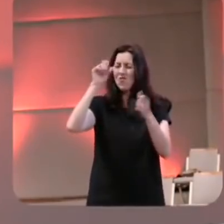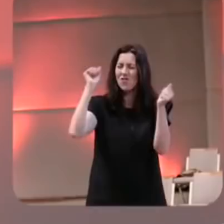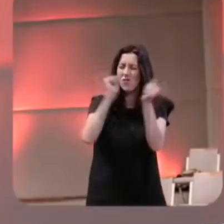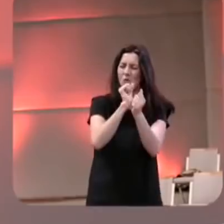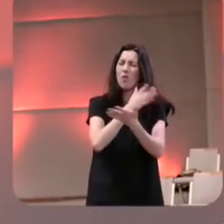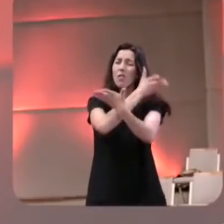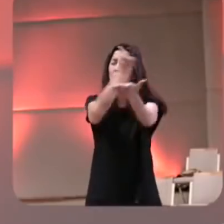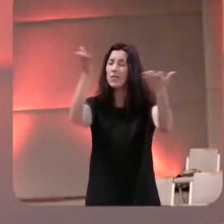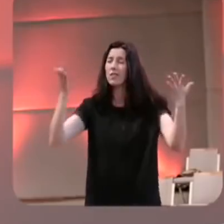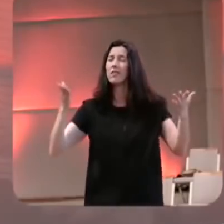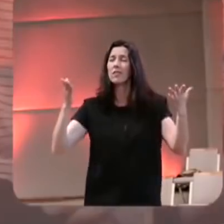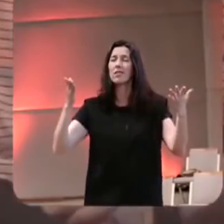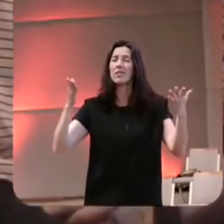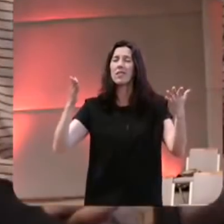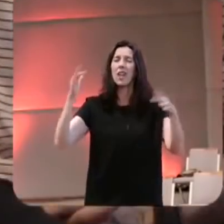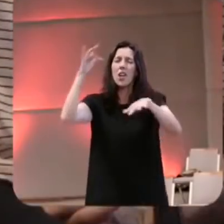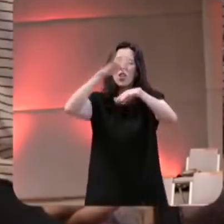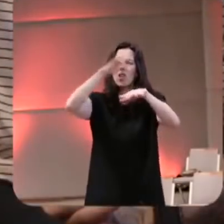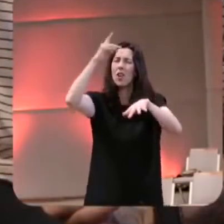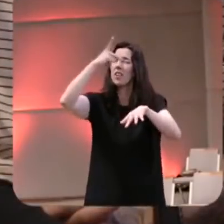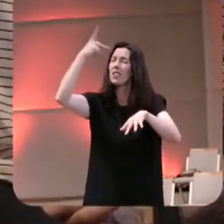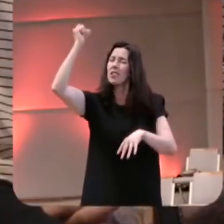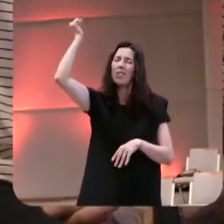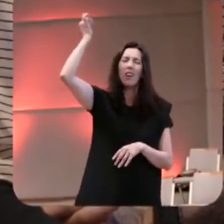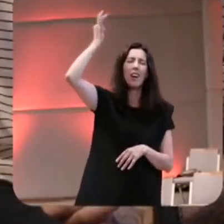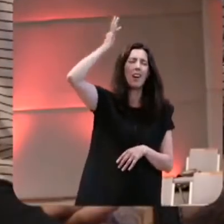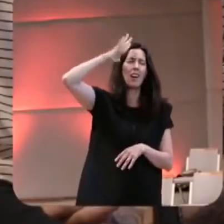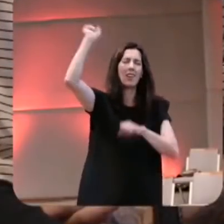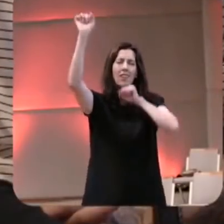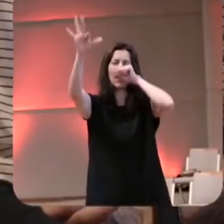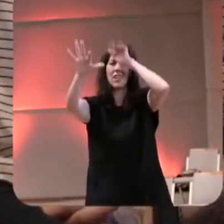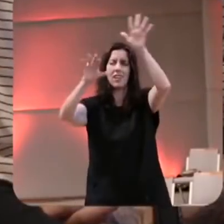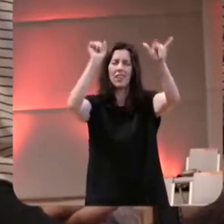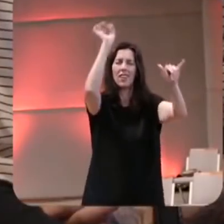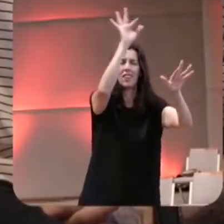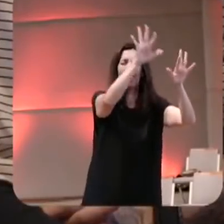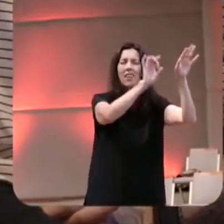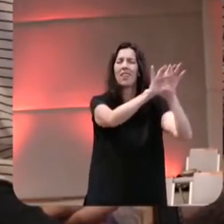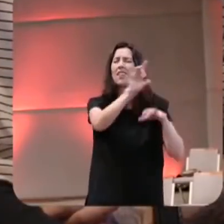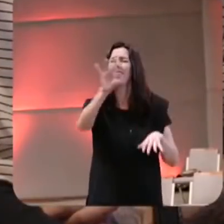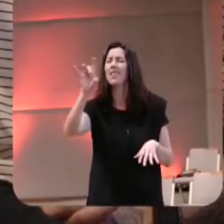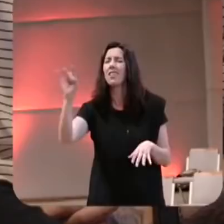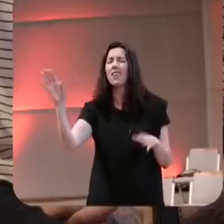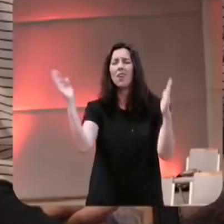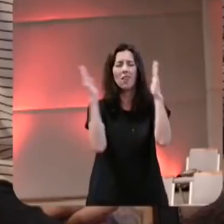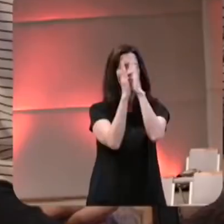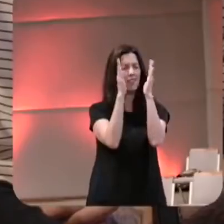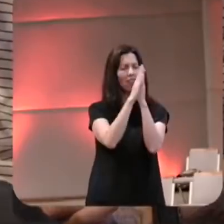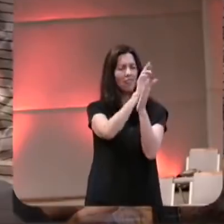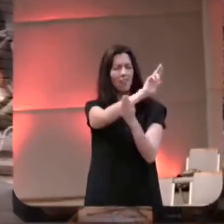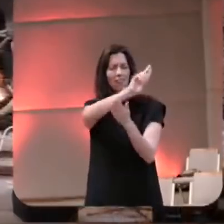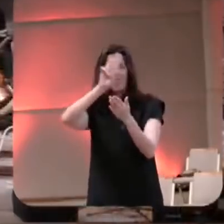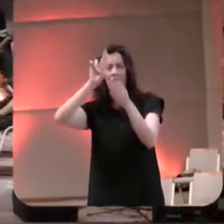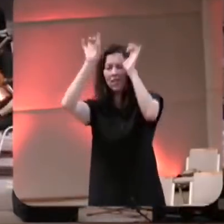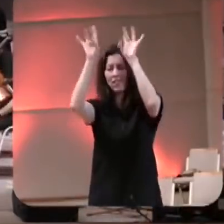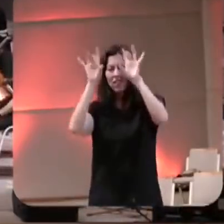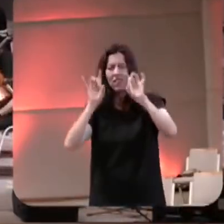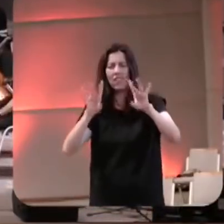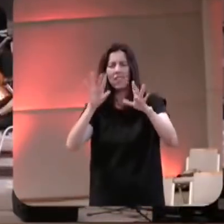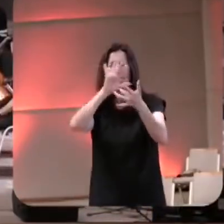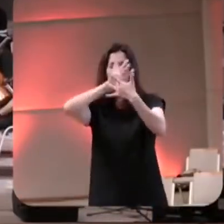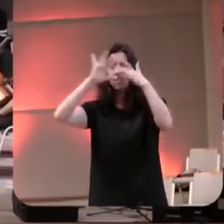entre nós e toca-nos com a tua graça. É aquilo que oramos no precioso nome de